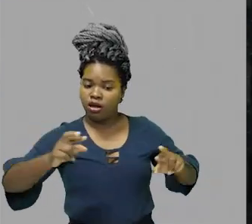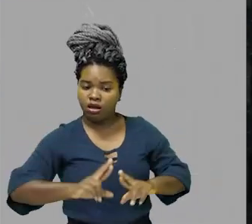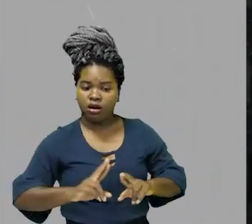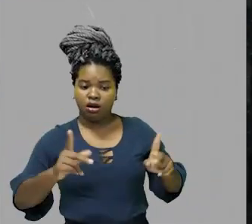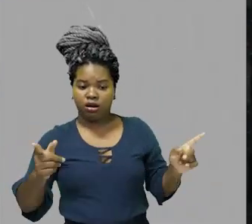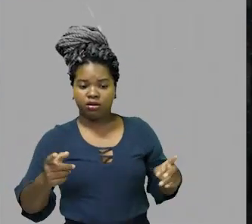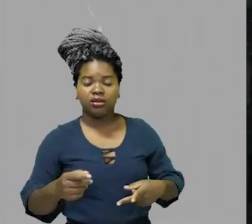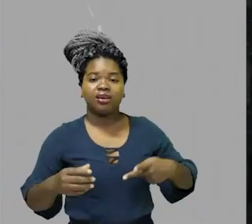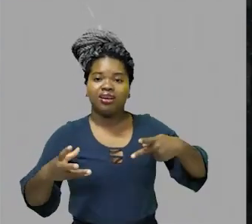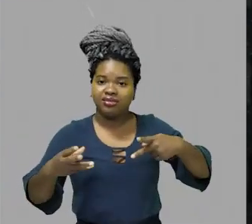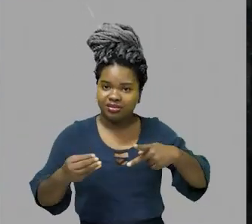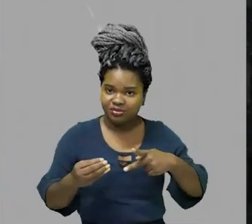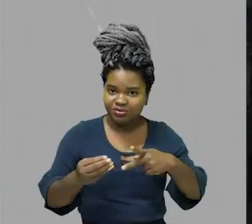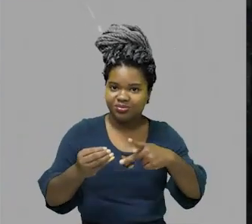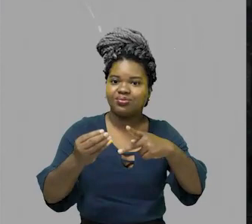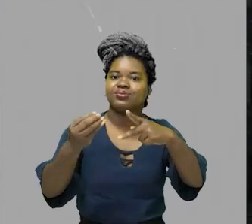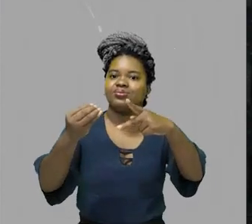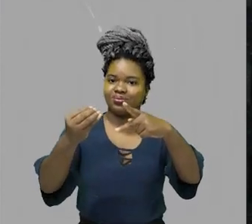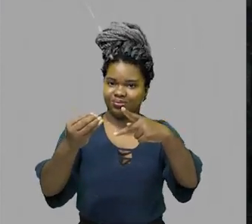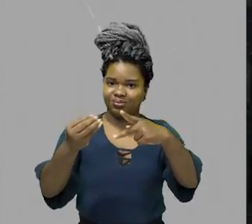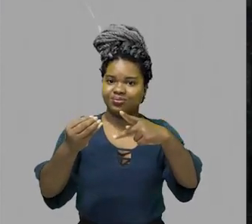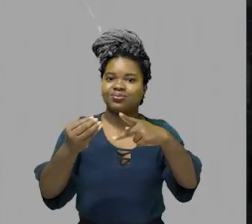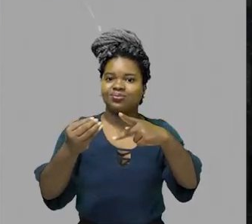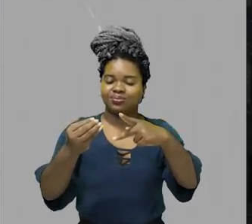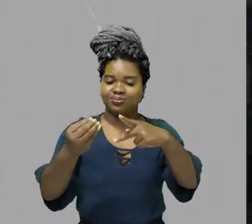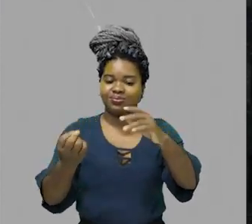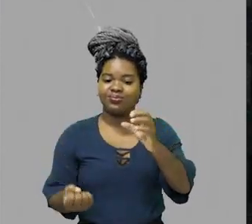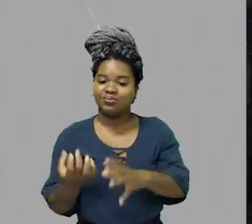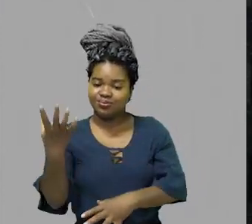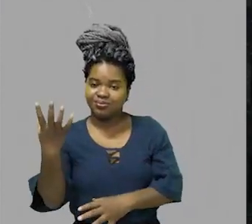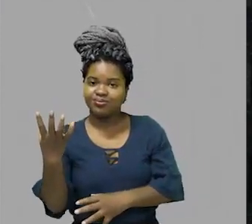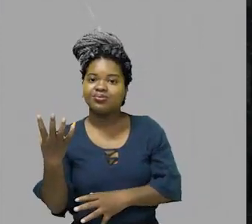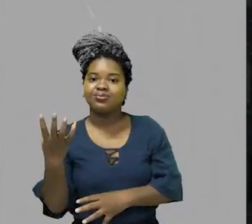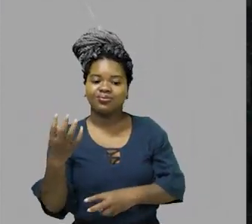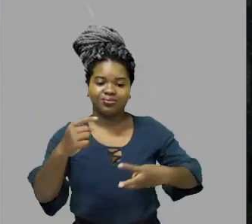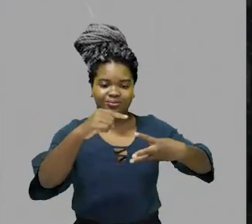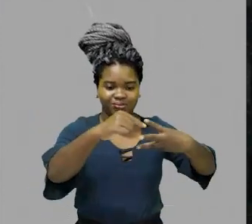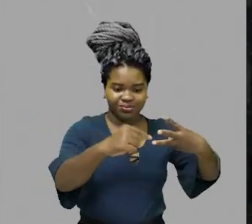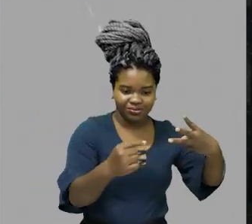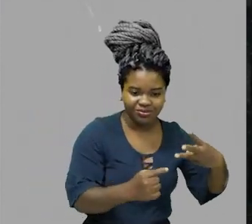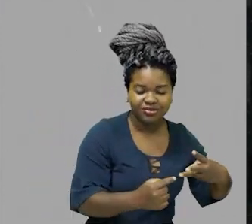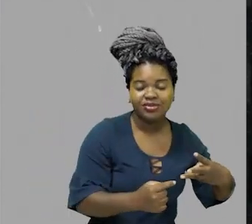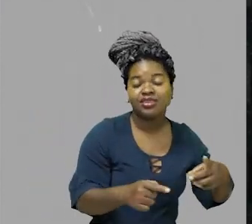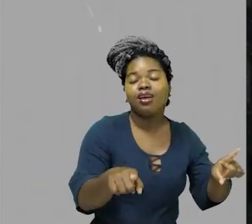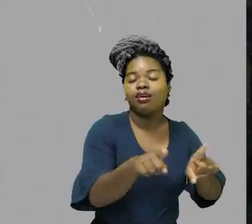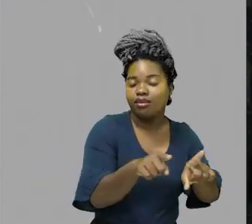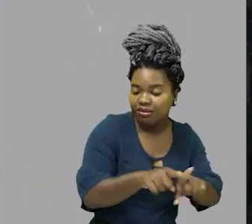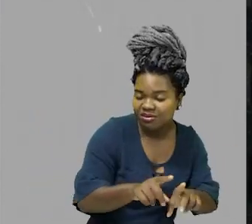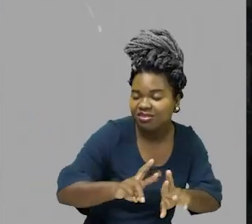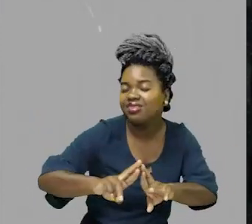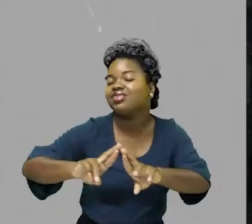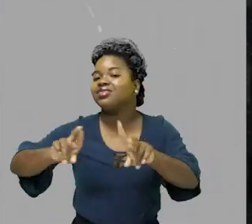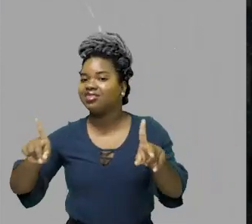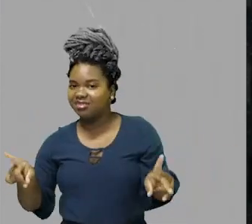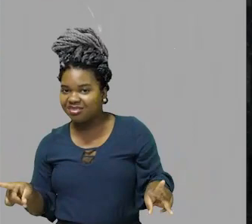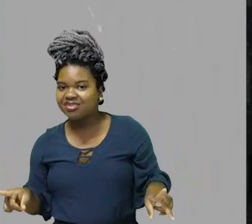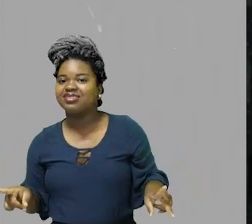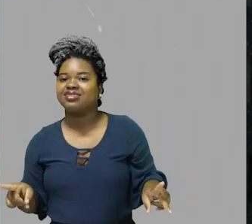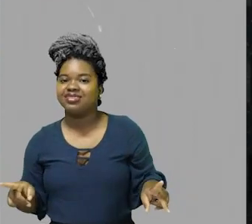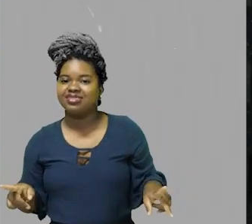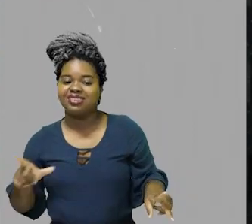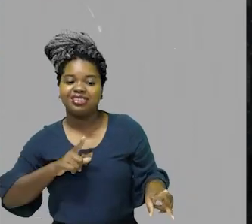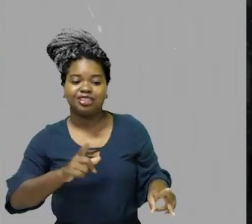as proteínas que vão ser geradas a partir desses três RNAs também serão diferentes. Então, eu vou ter